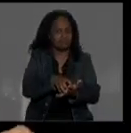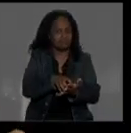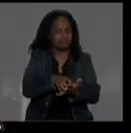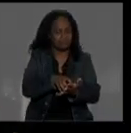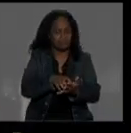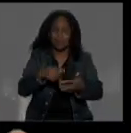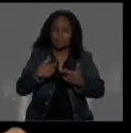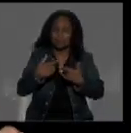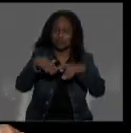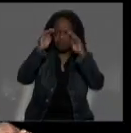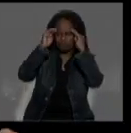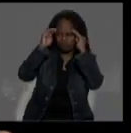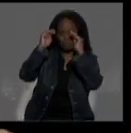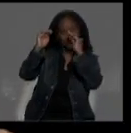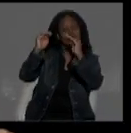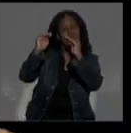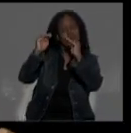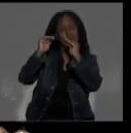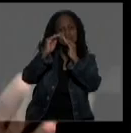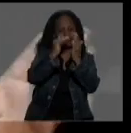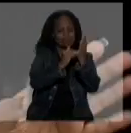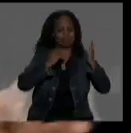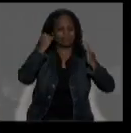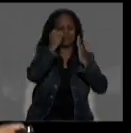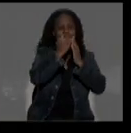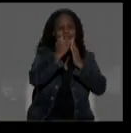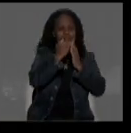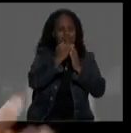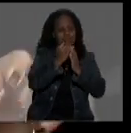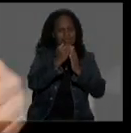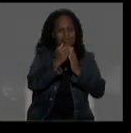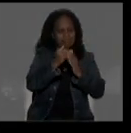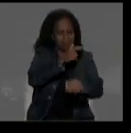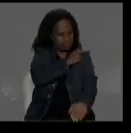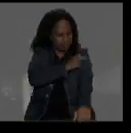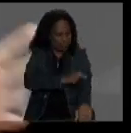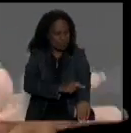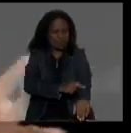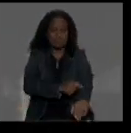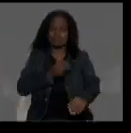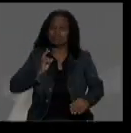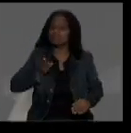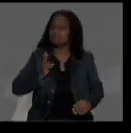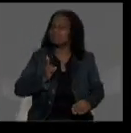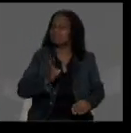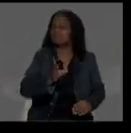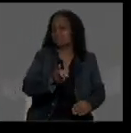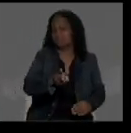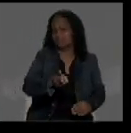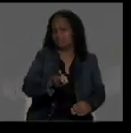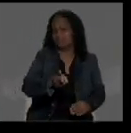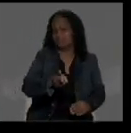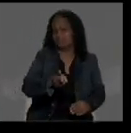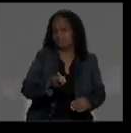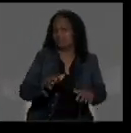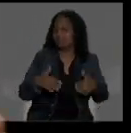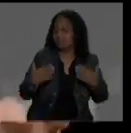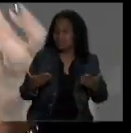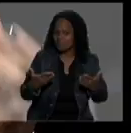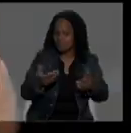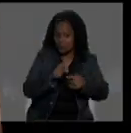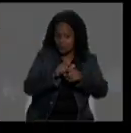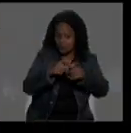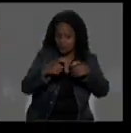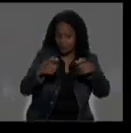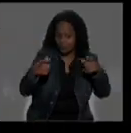muito forte, porque o respeito acima de tudo. A educação acima de tudo. Então